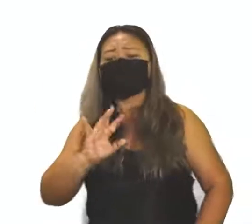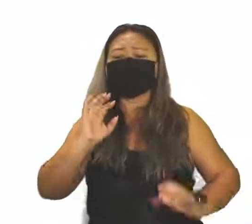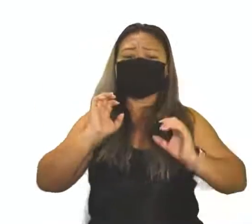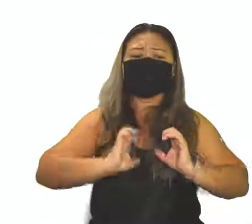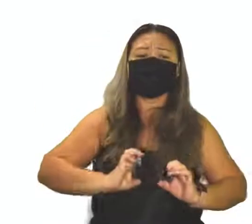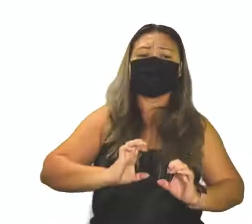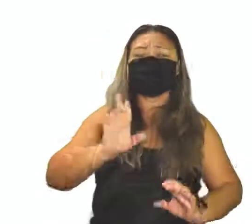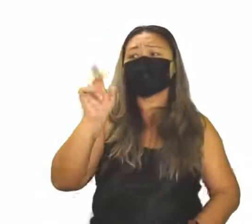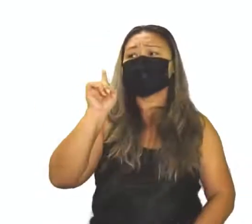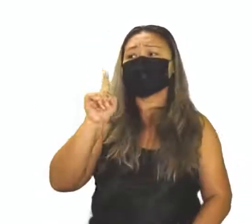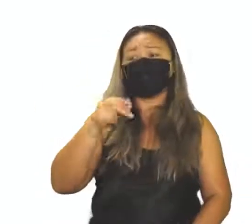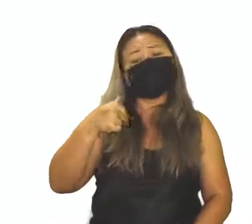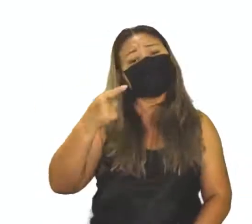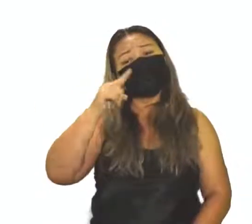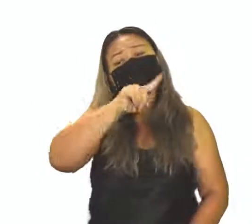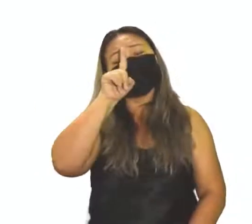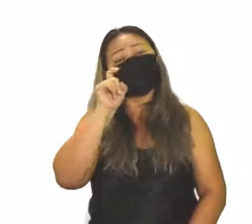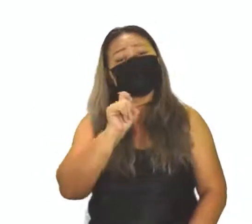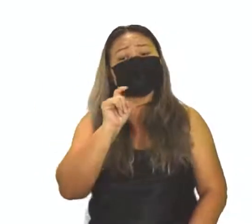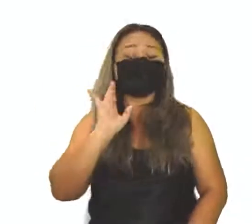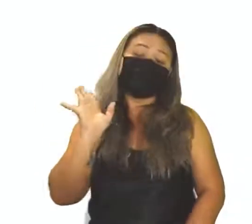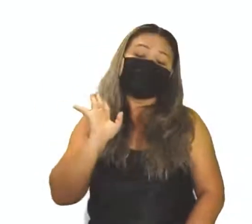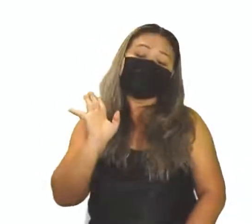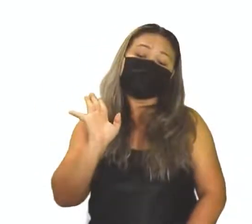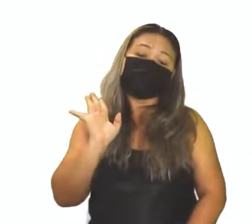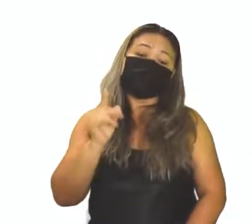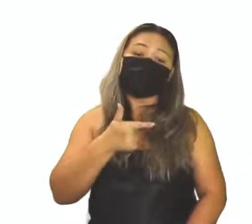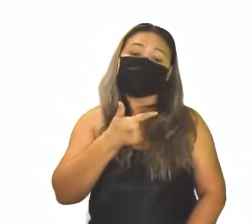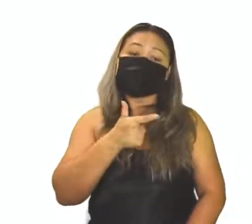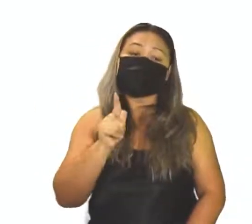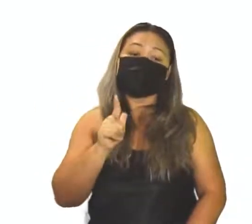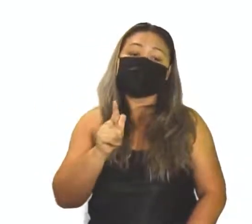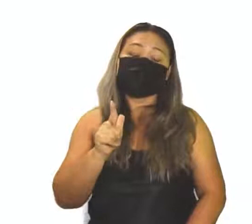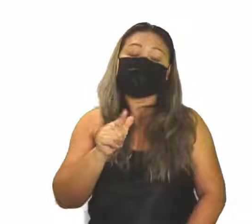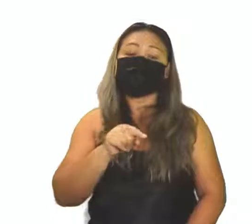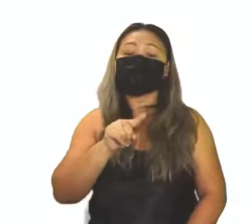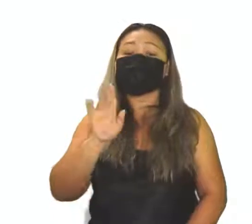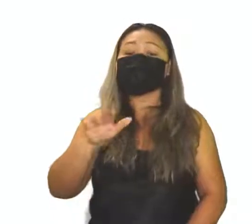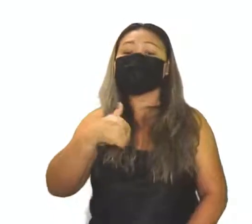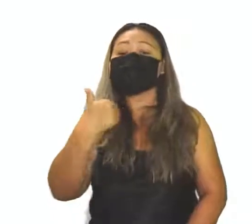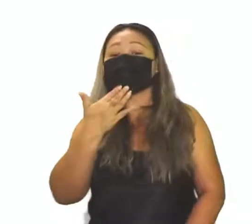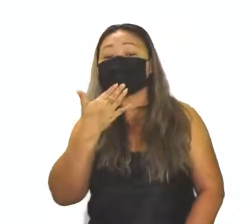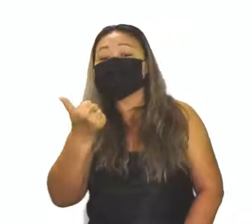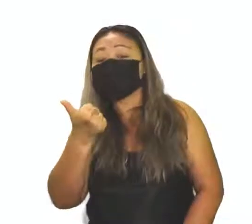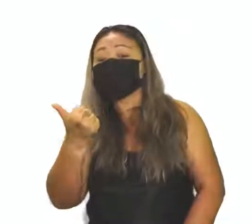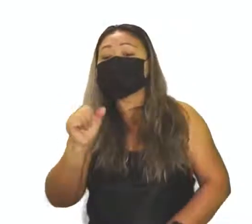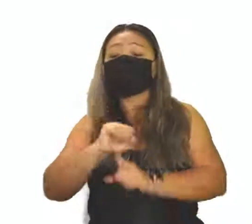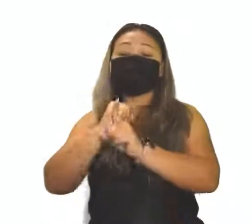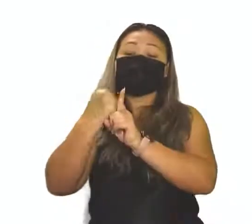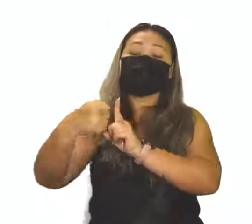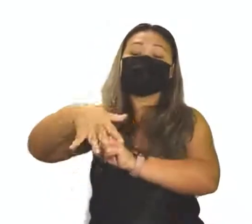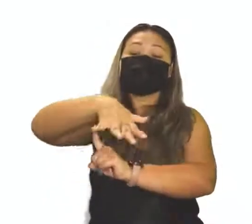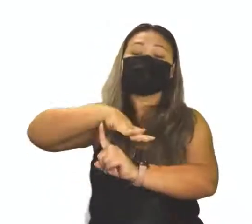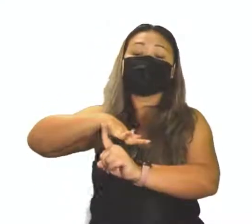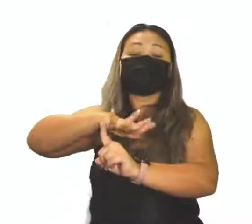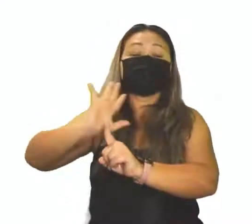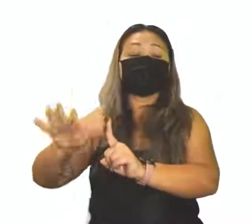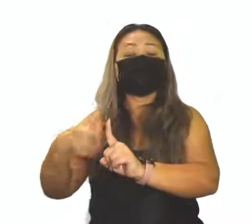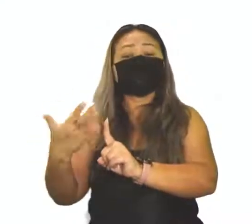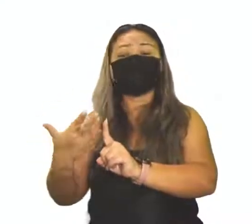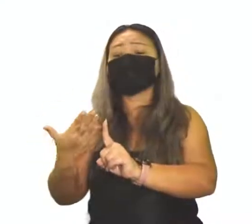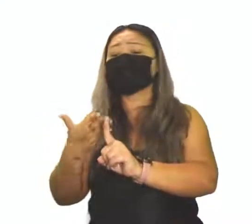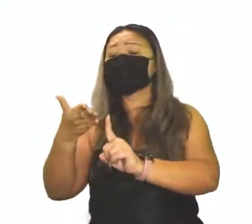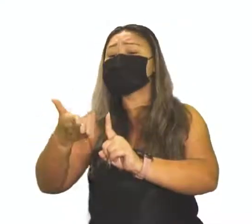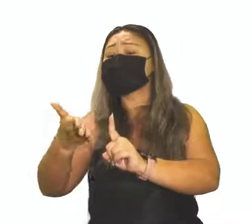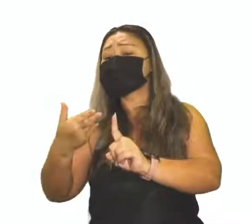está aqui na sua indecisão. O outro comigo diz, qual a melhor forma de sociedade? Como viver